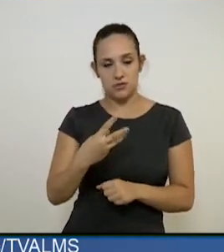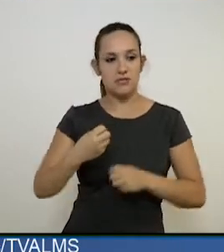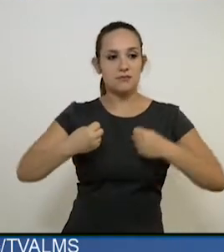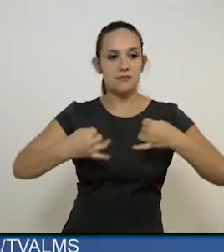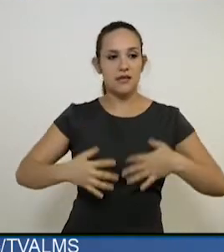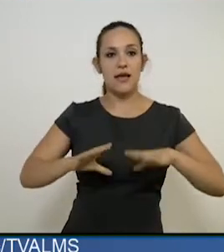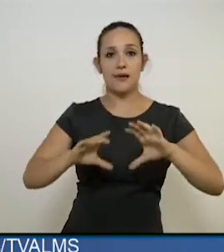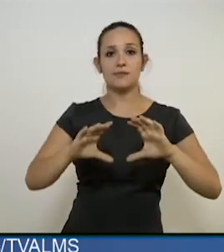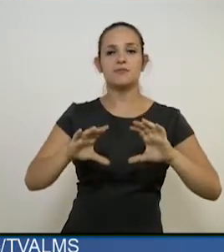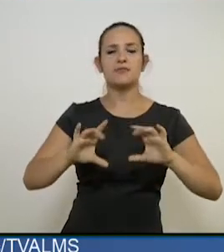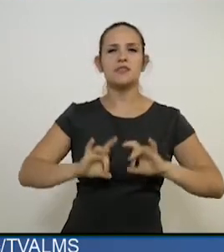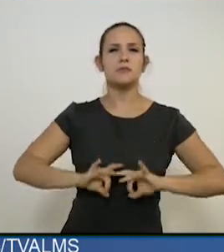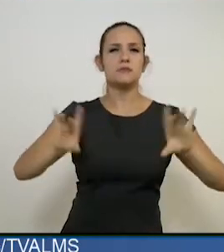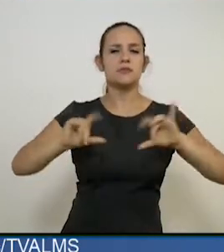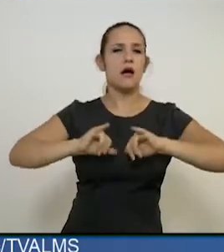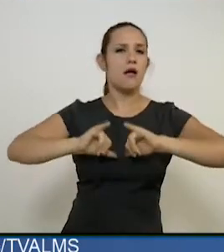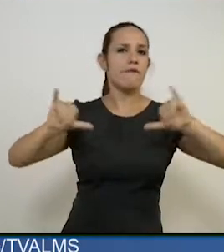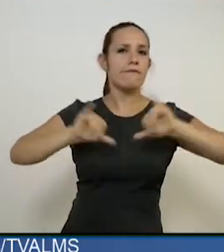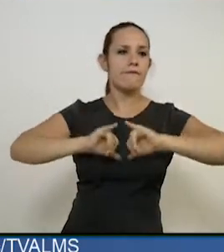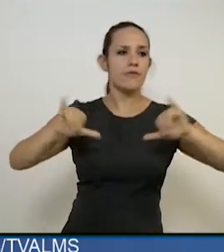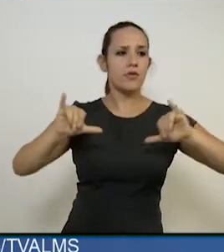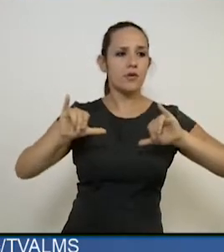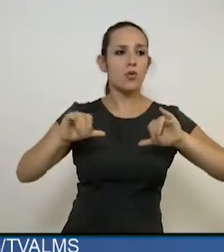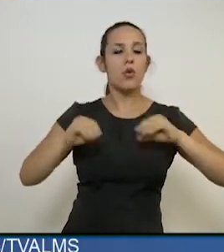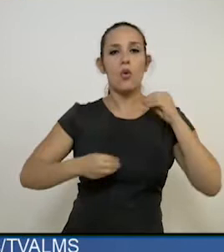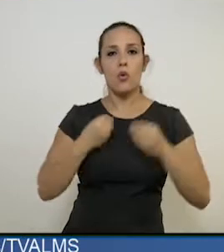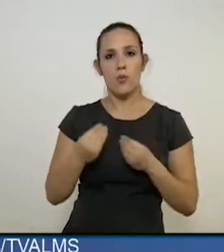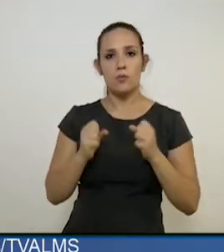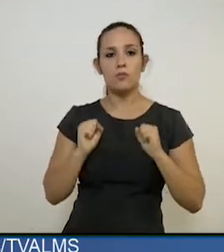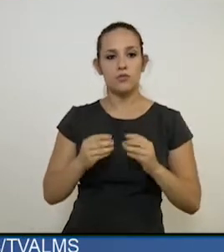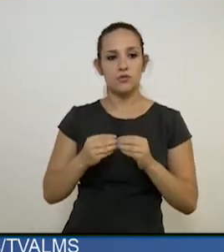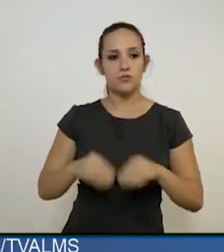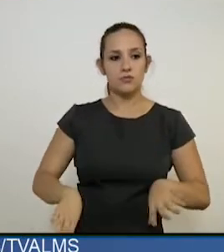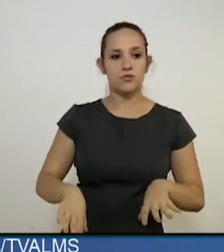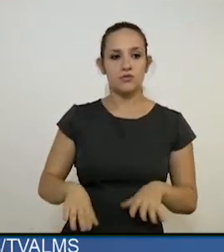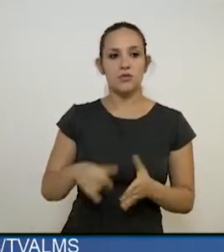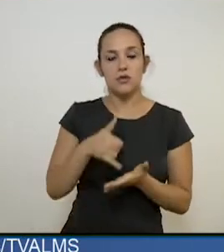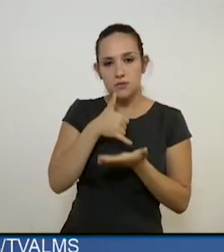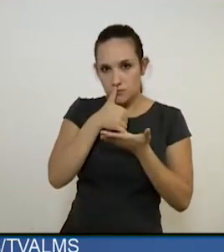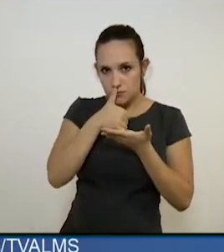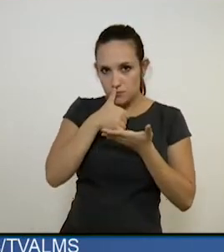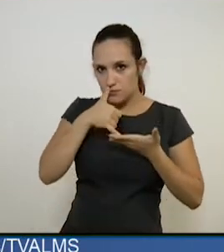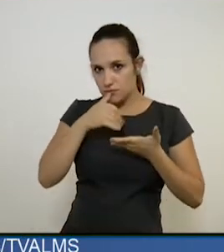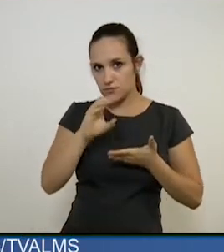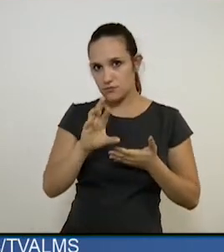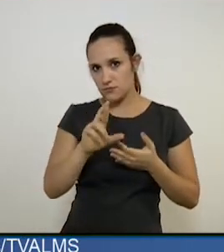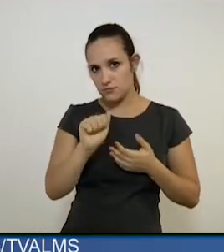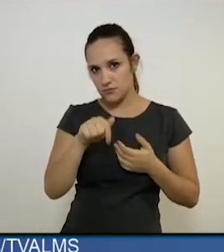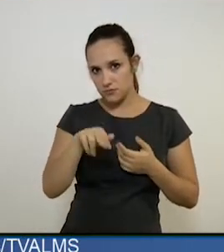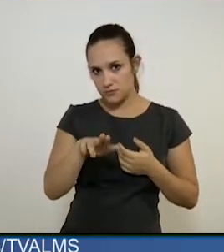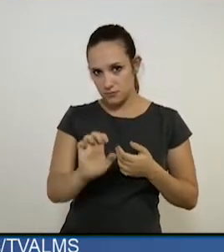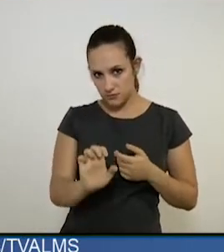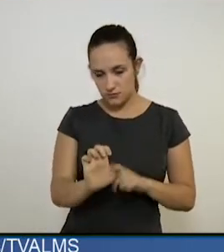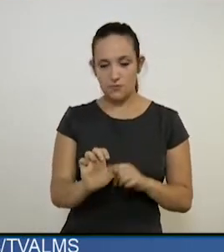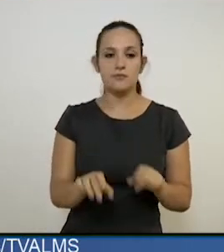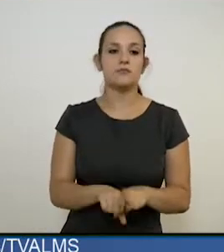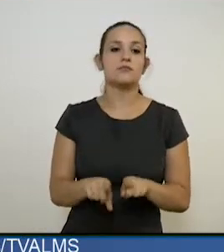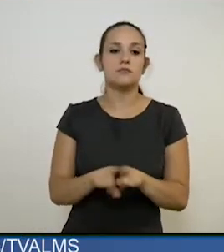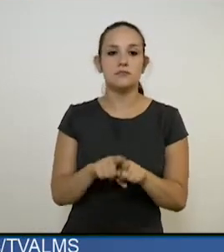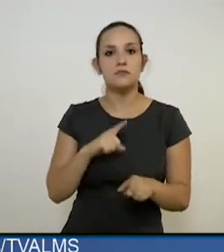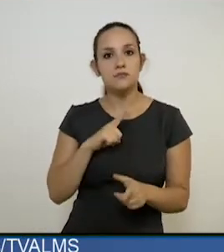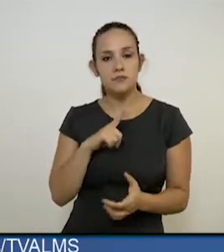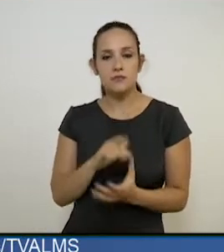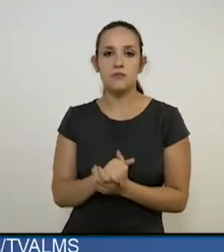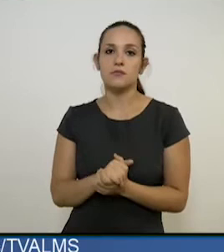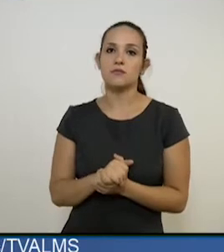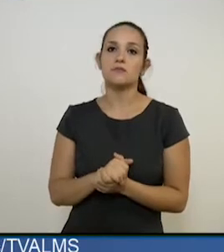de conscientização dos prejuízos do uso do crack pela mulher gestante. A Lei número 4.096, de